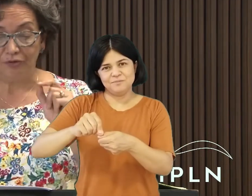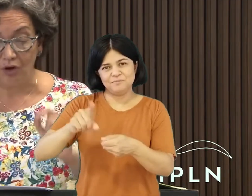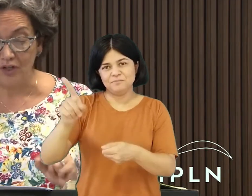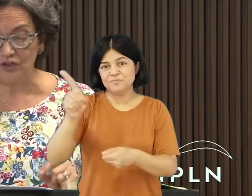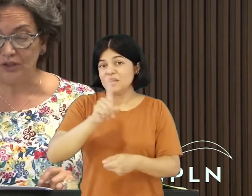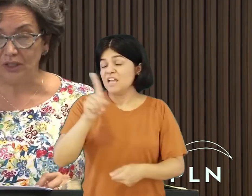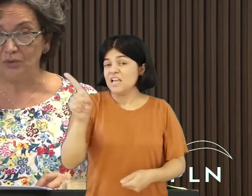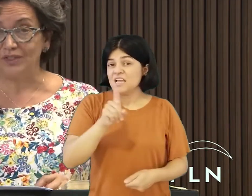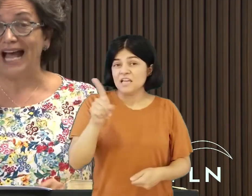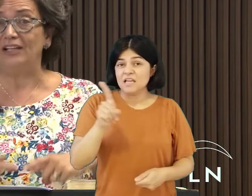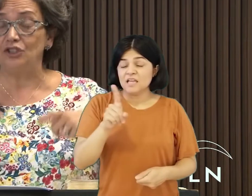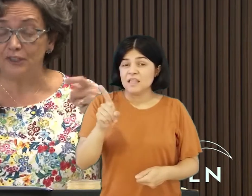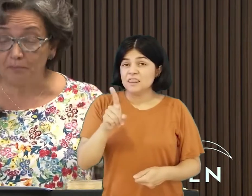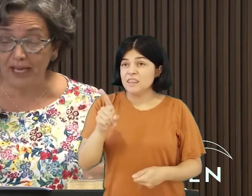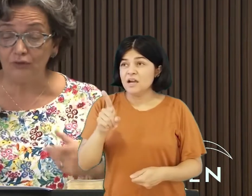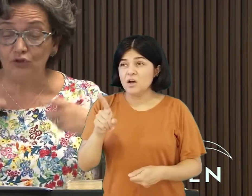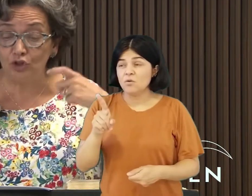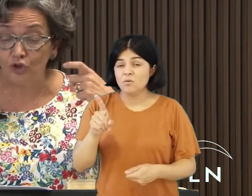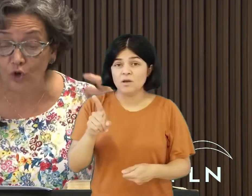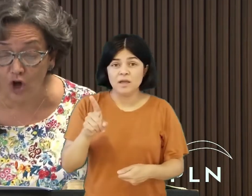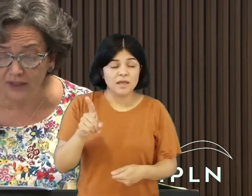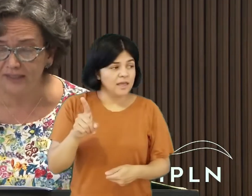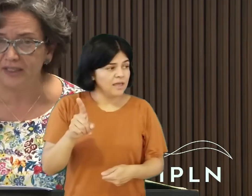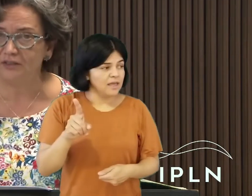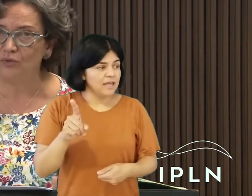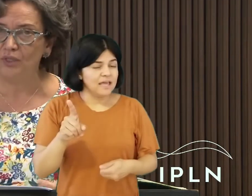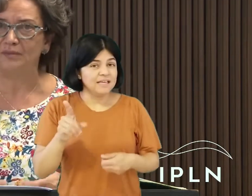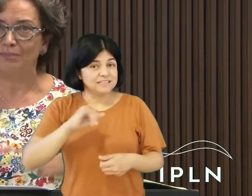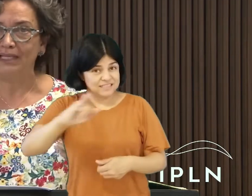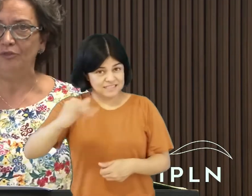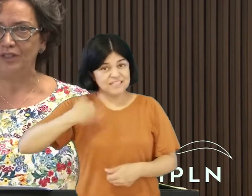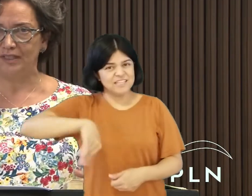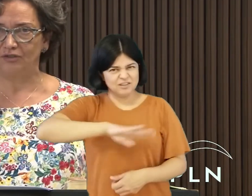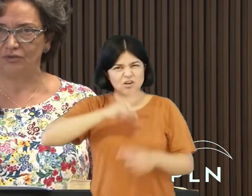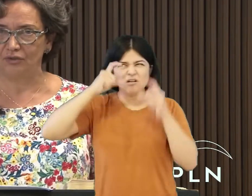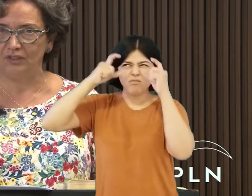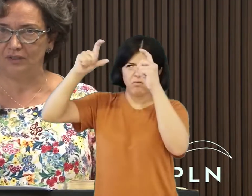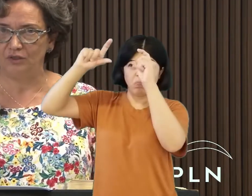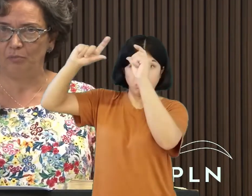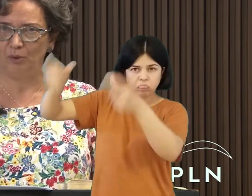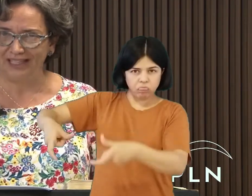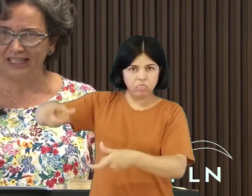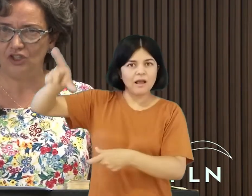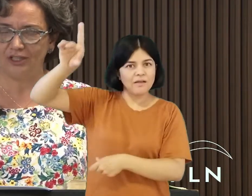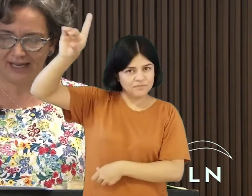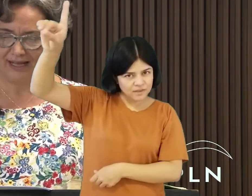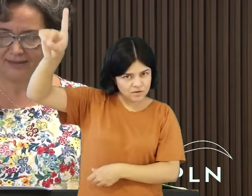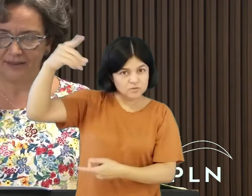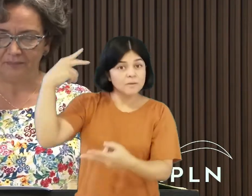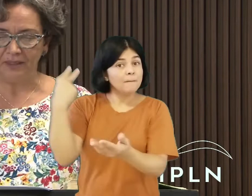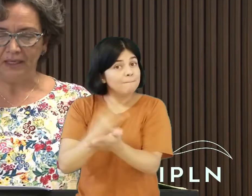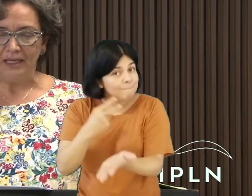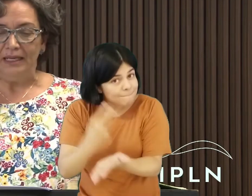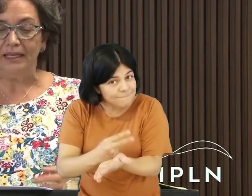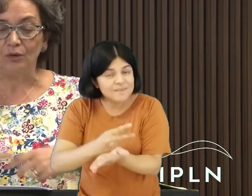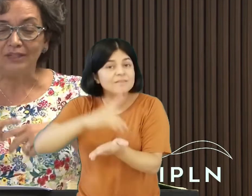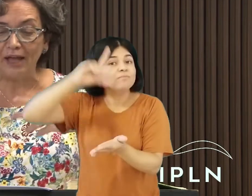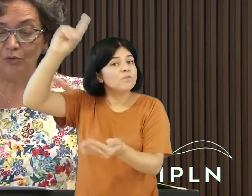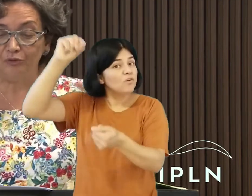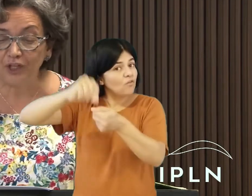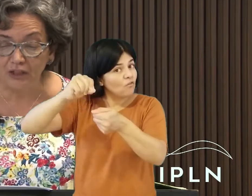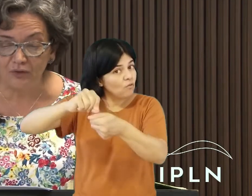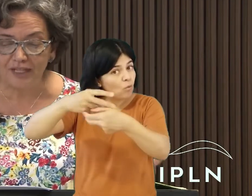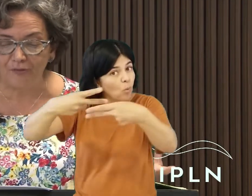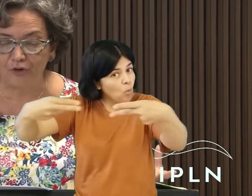à voz de Deus a despeito de todas as suas manifestações de poder e de graça. Não